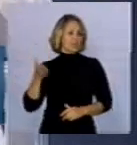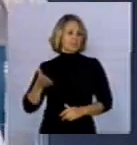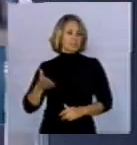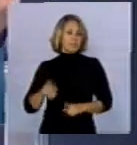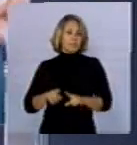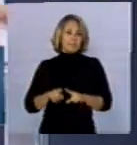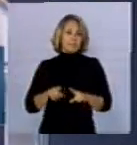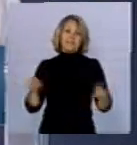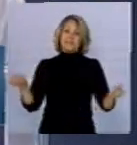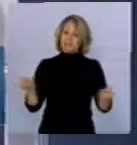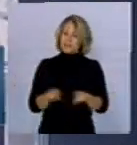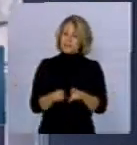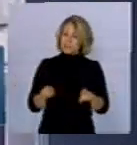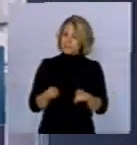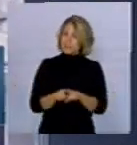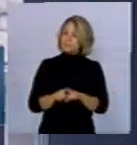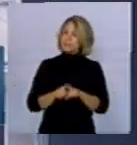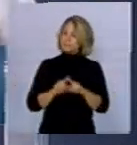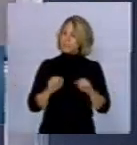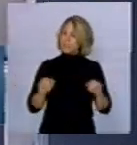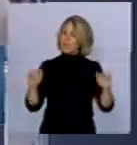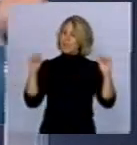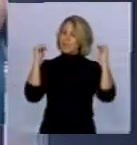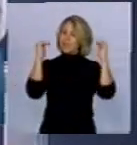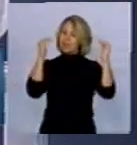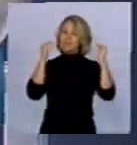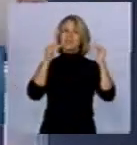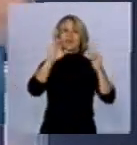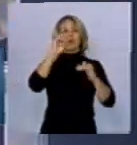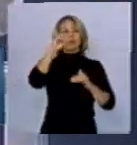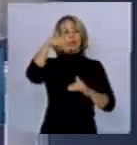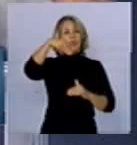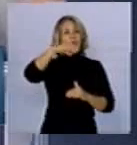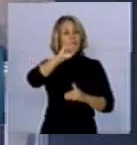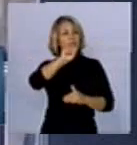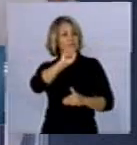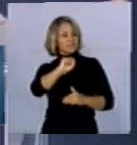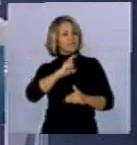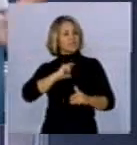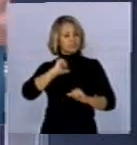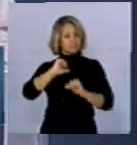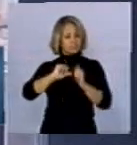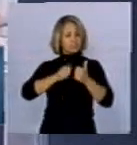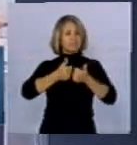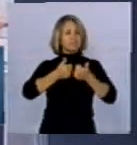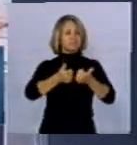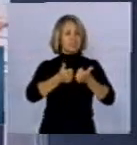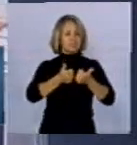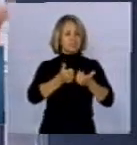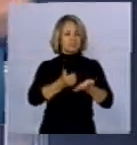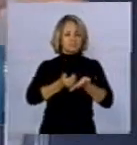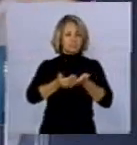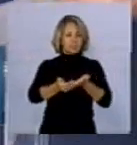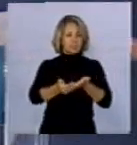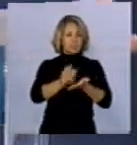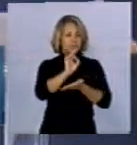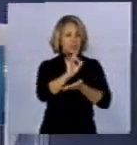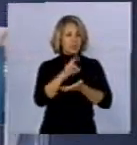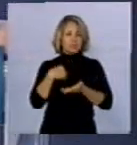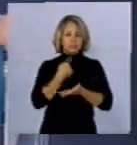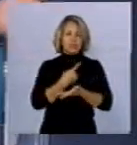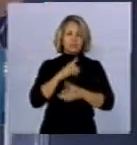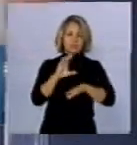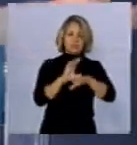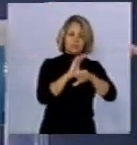até demais Além disso da OMC ter renovado Esse princípio é só a gente